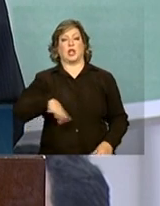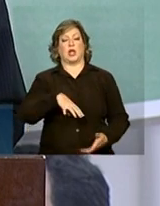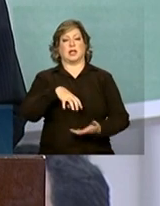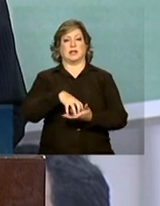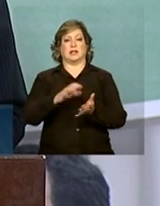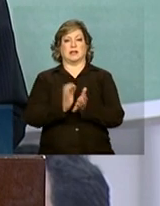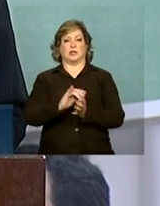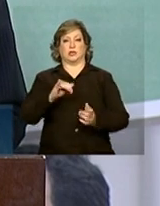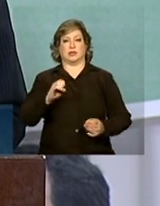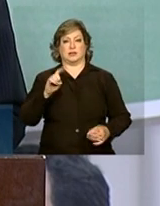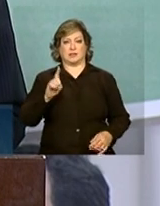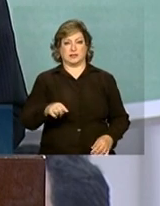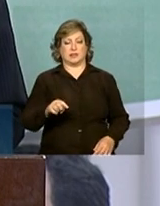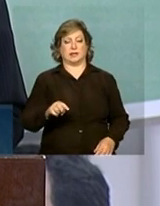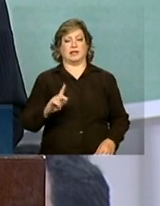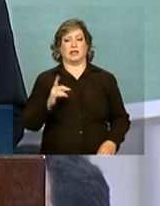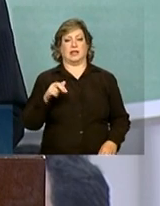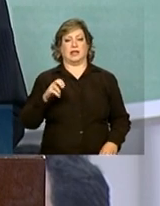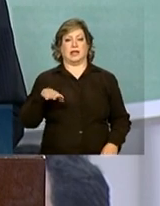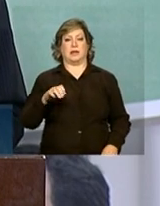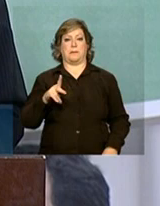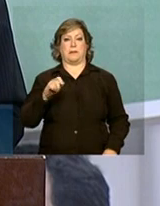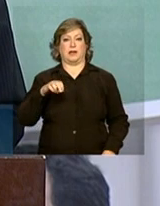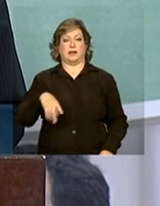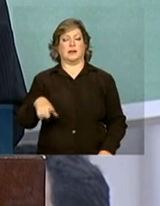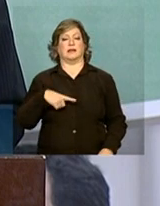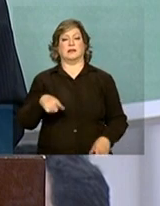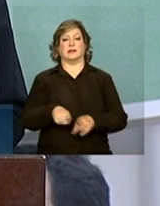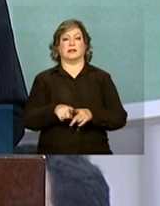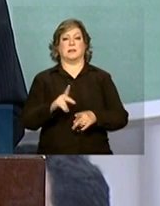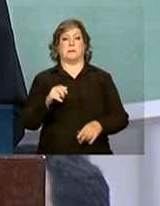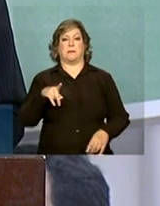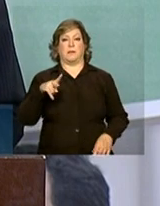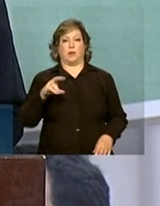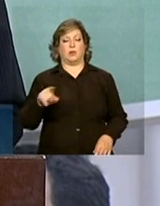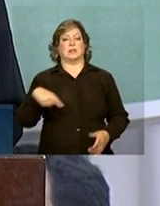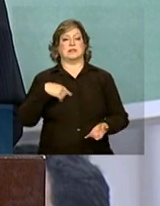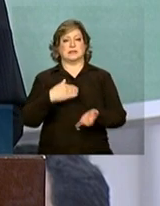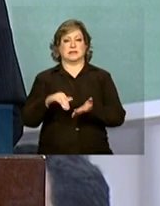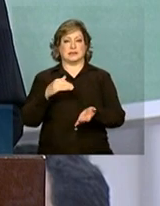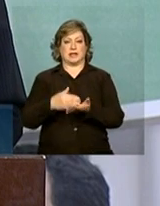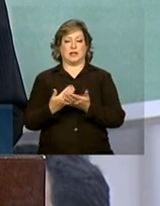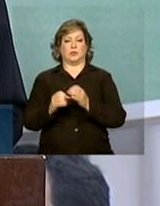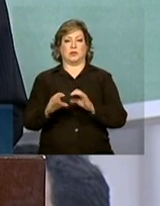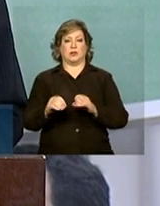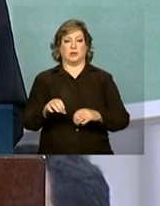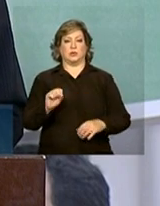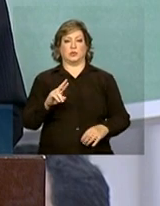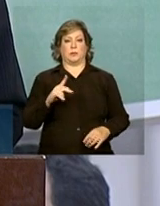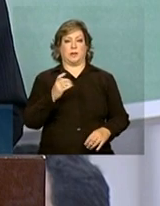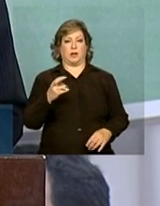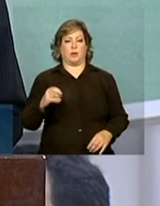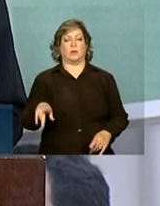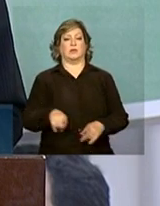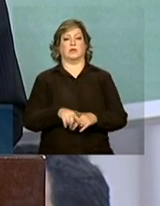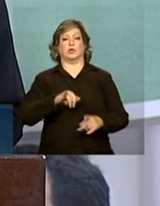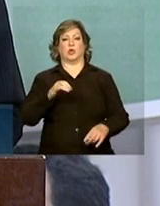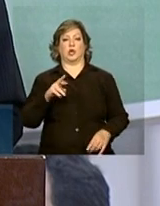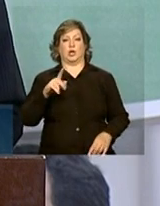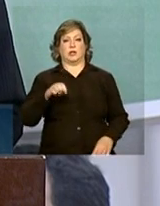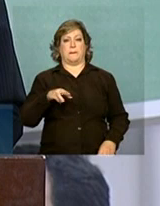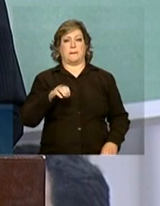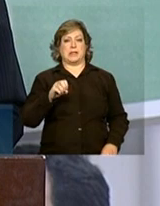José Henrique Paim, secretário executivo, o Paulo Spelli, secretário de Educação Superior, o Jorge Messias, de Regulação e